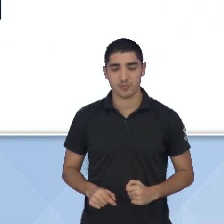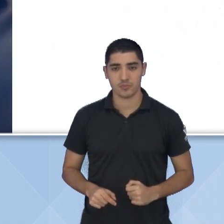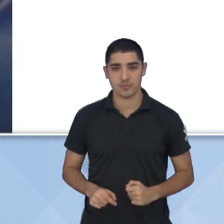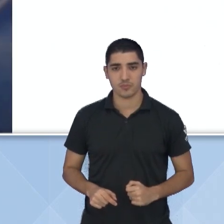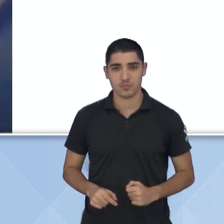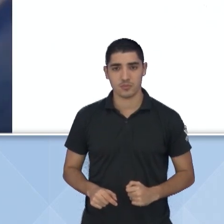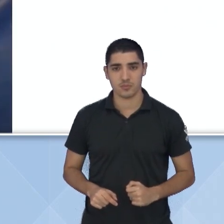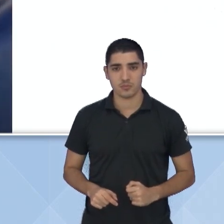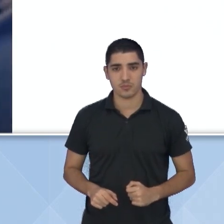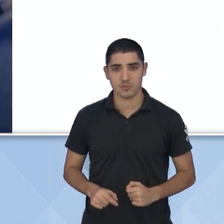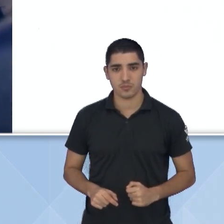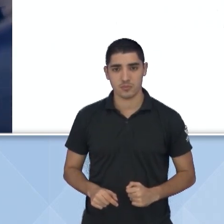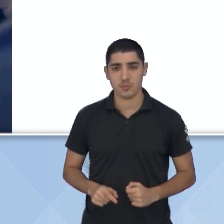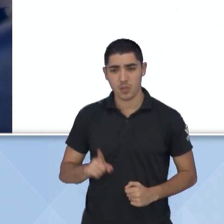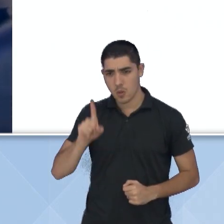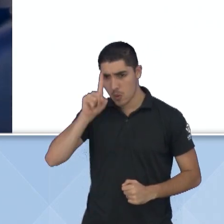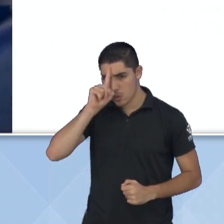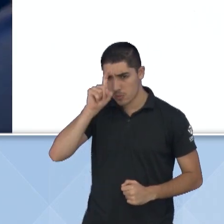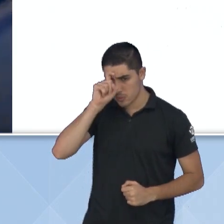controle.